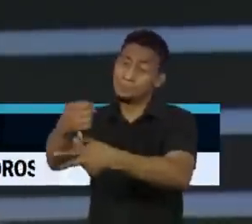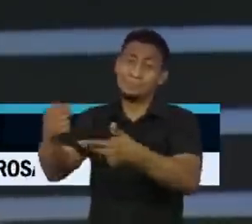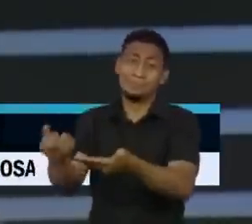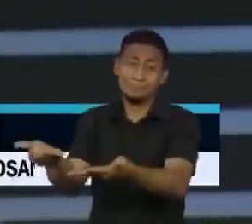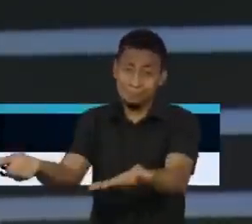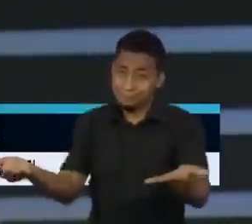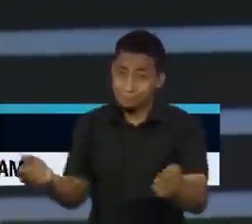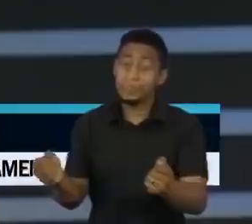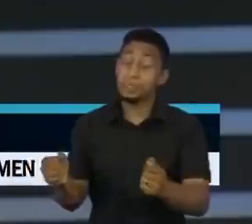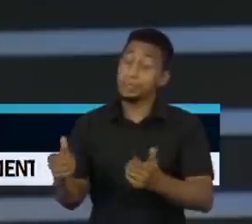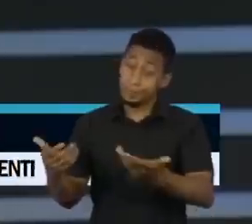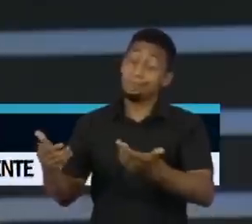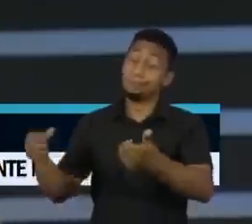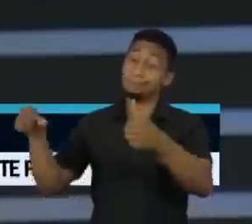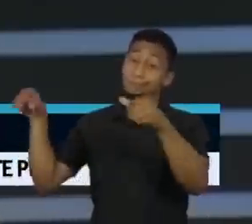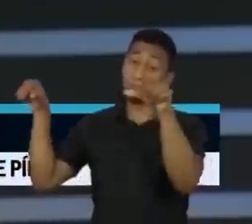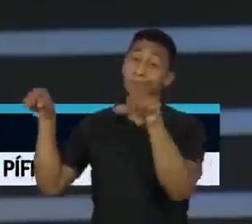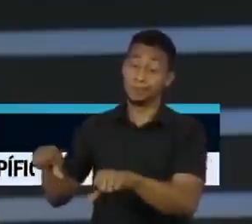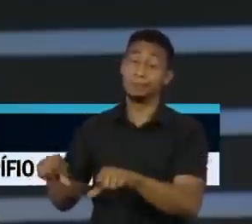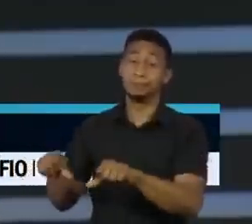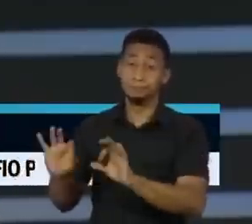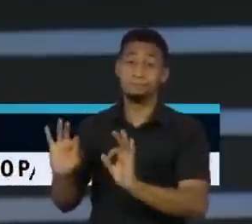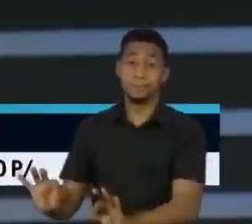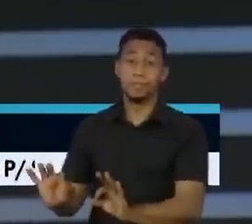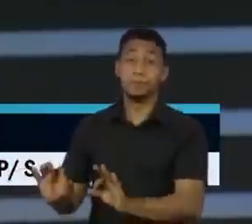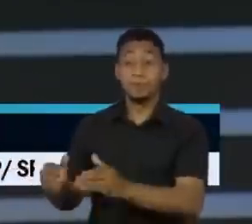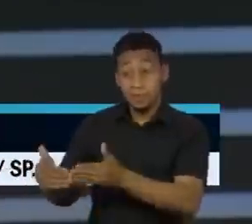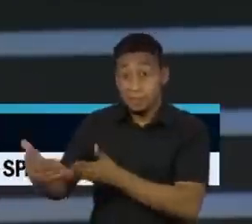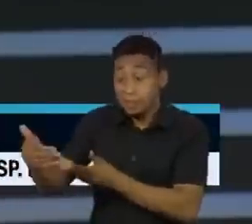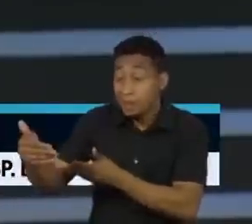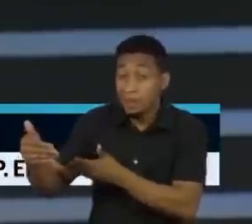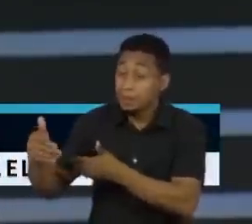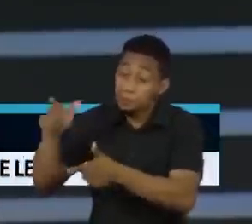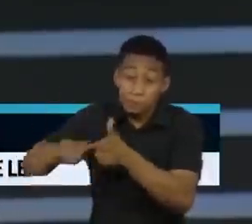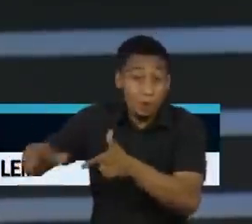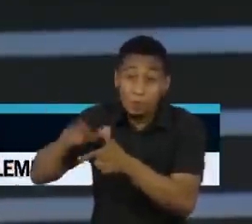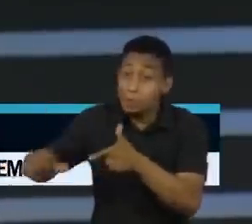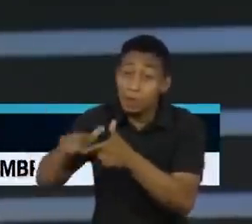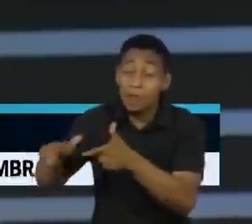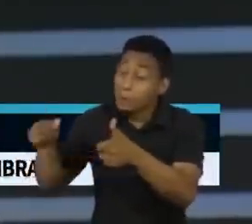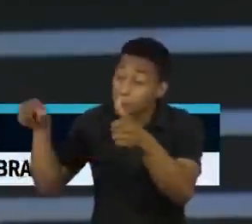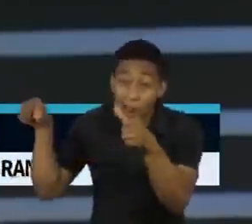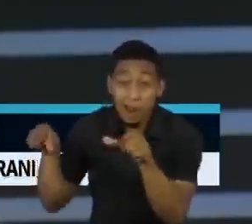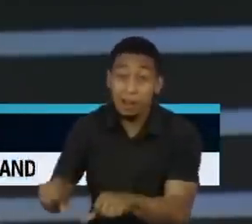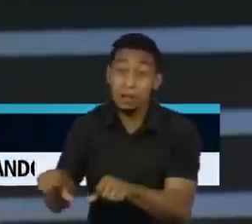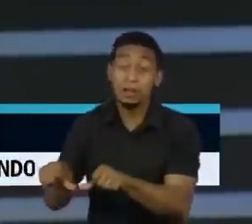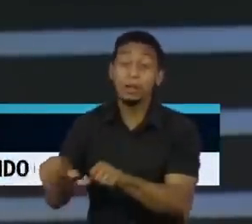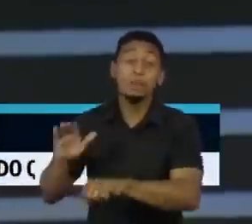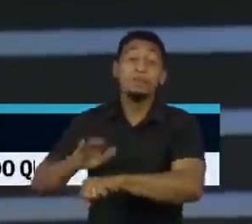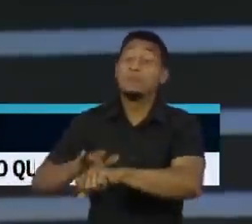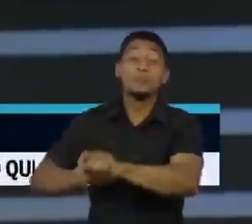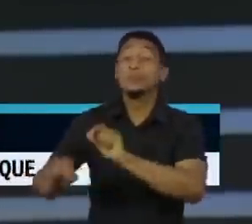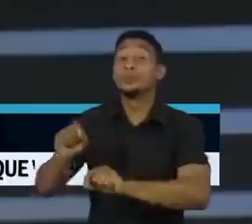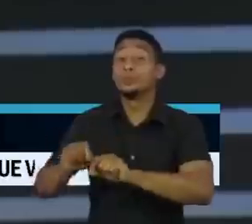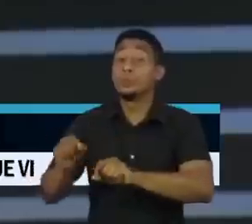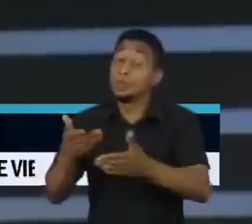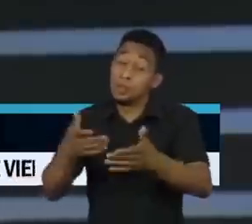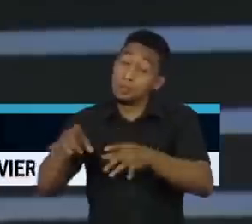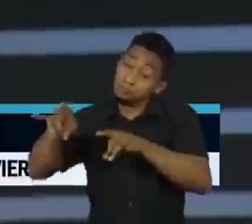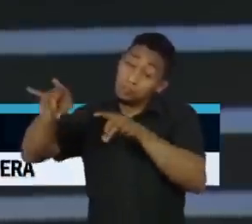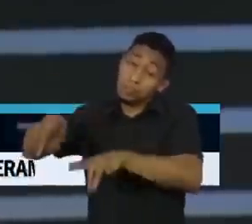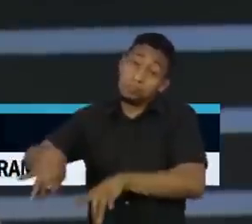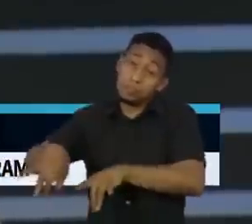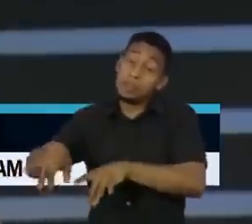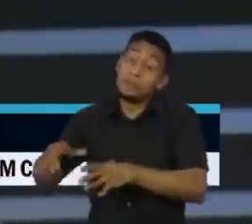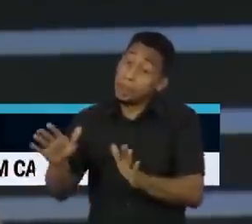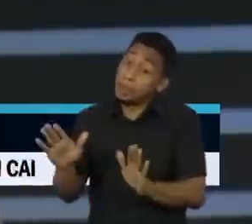Portanto, ele saiu muito menor. E a tendência é a crise se agravar e vai restar para ele o caminho, acho eu, da renúncia para